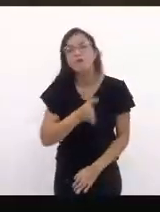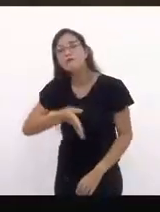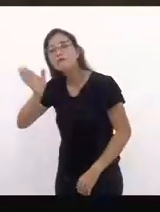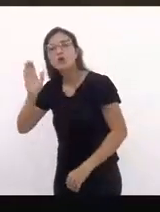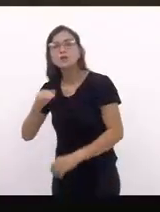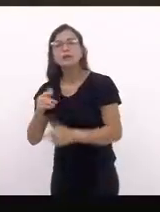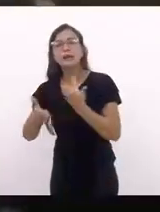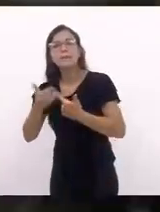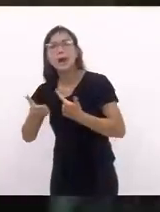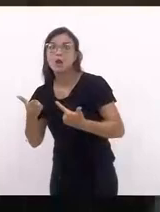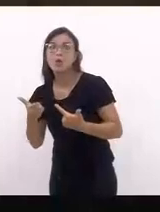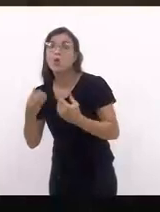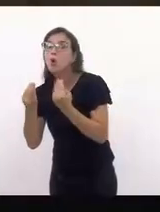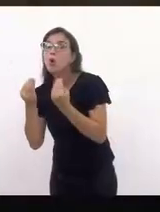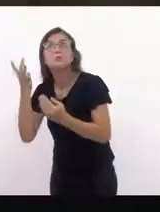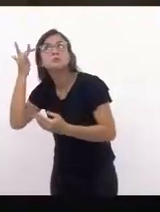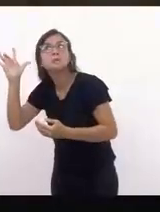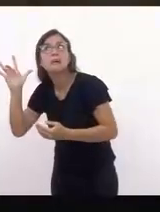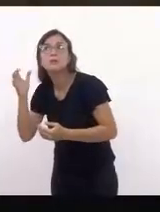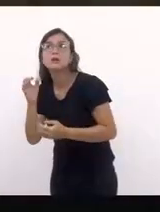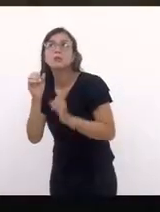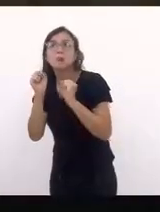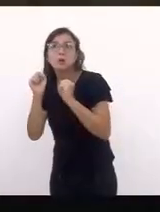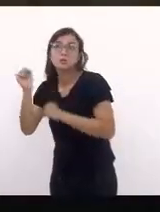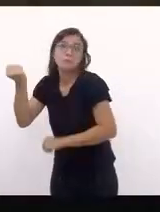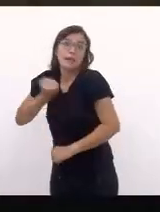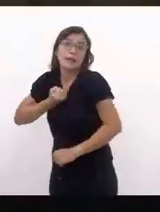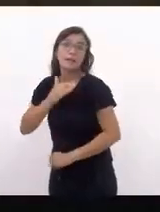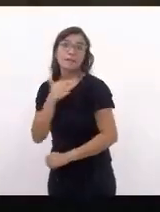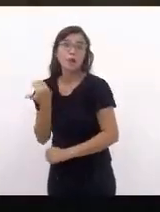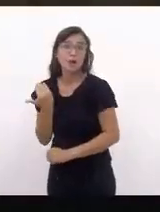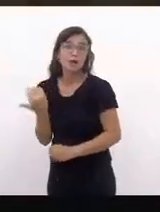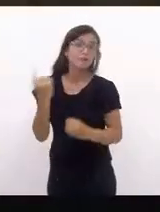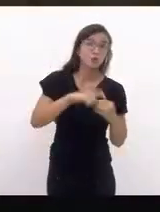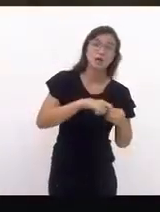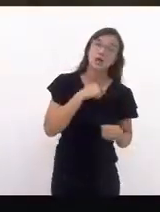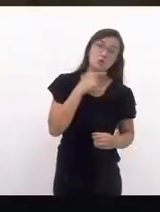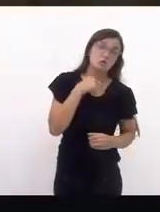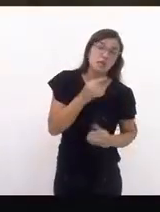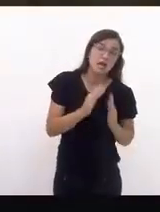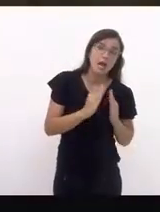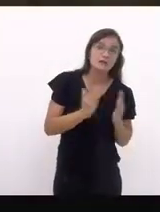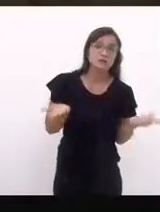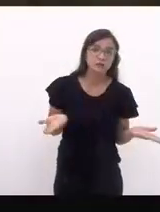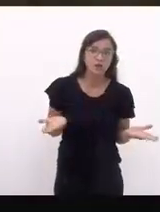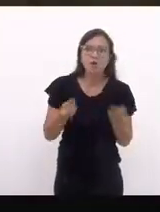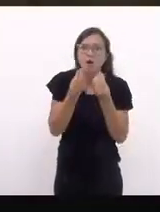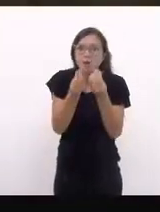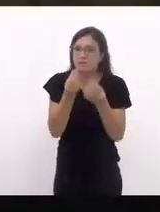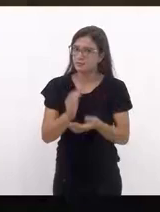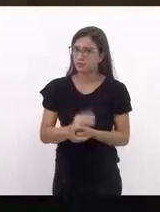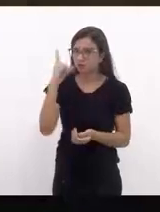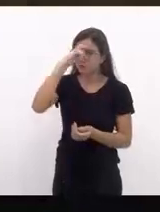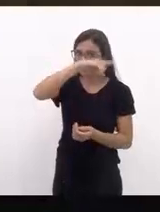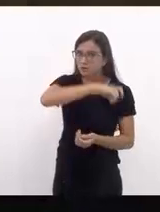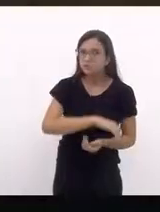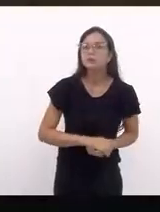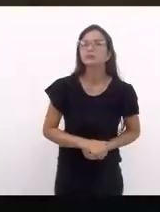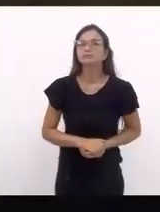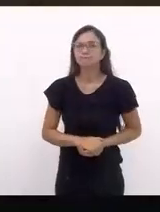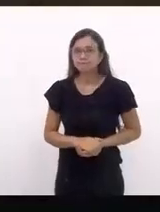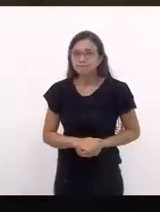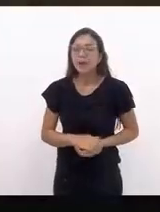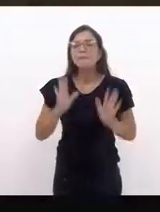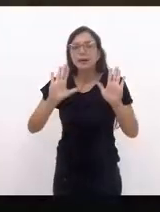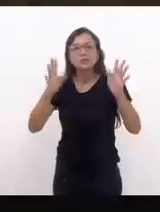se volta para dentro de casa não sabe se volta para dentro de casa mas também eu queria parabenizar O parlamento é porque